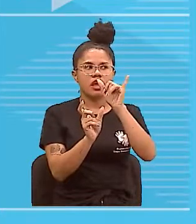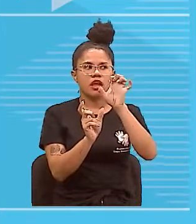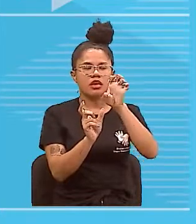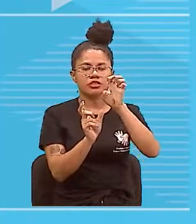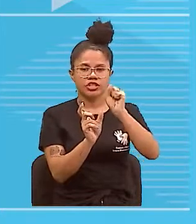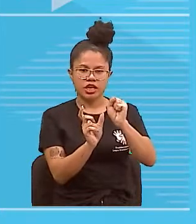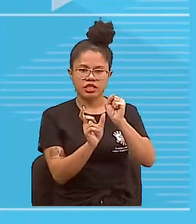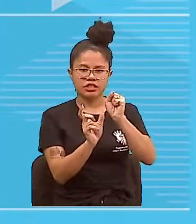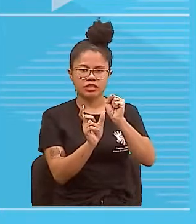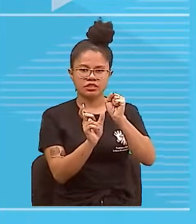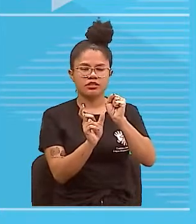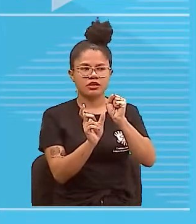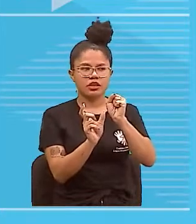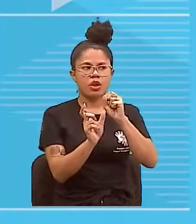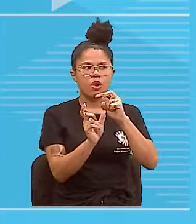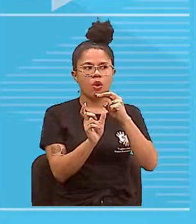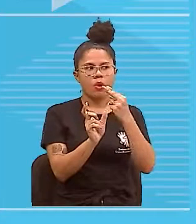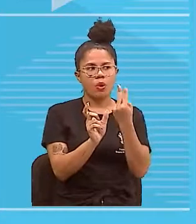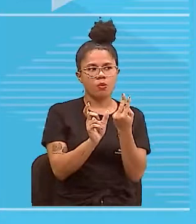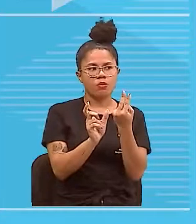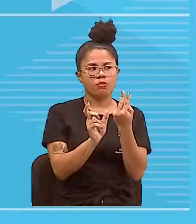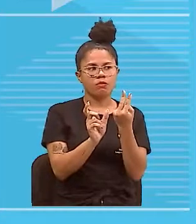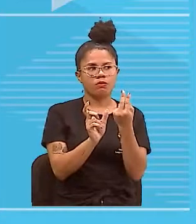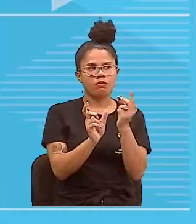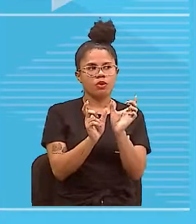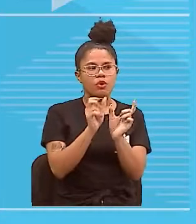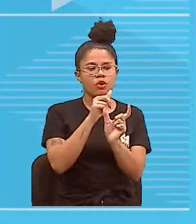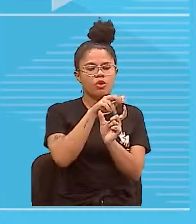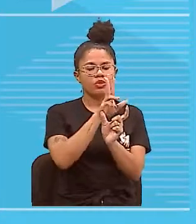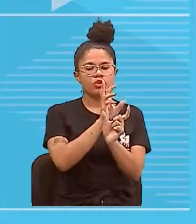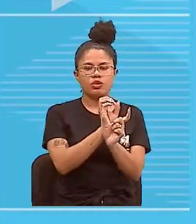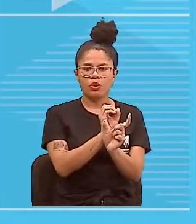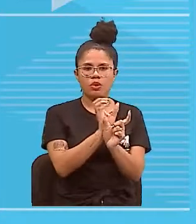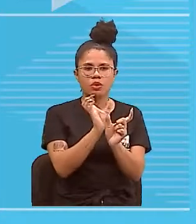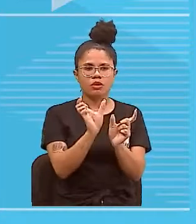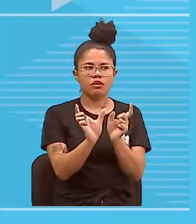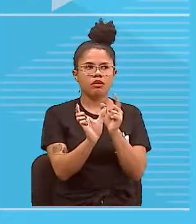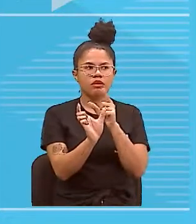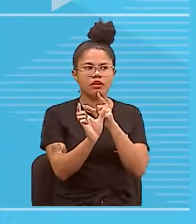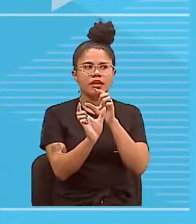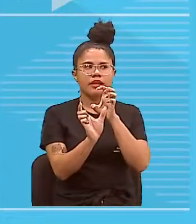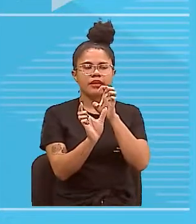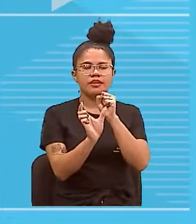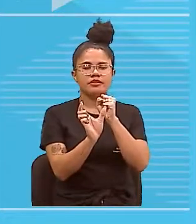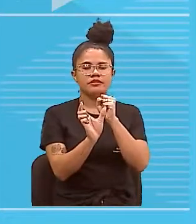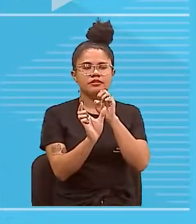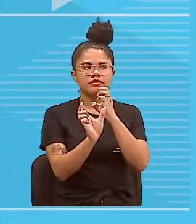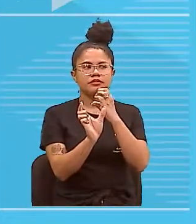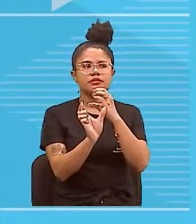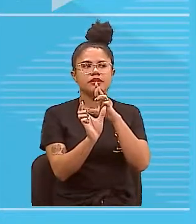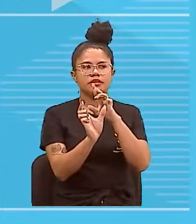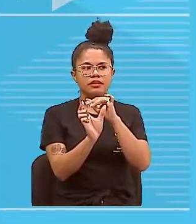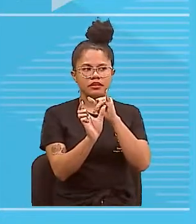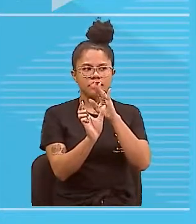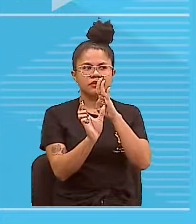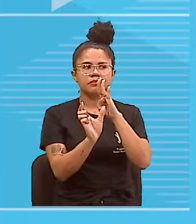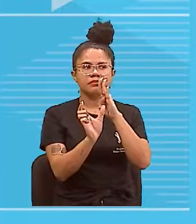comida no escribas lá carta é só colocar um nom